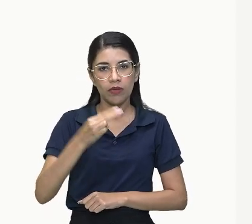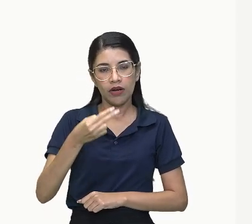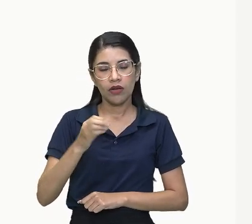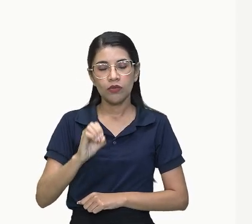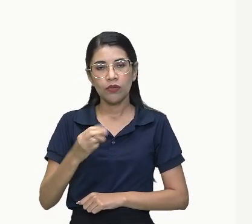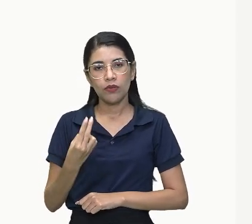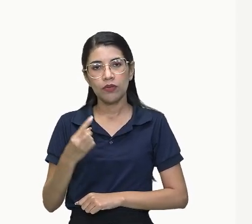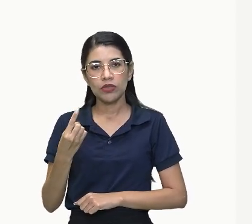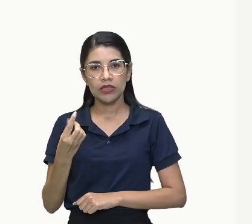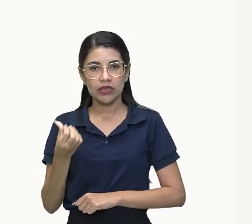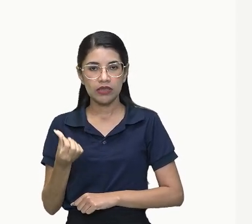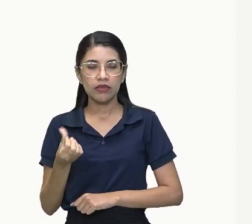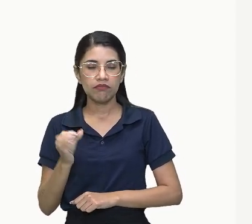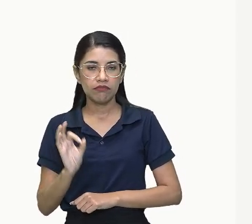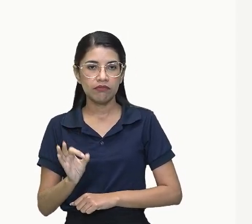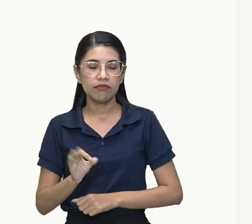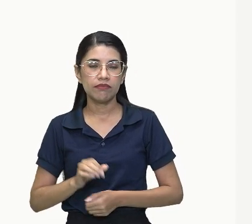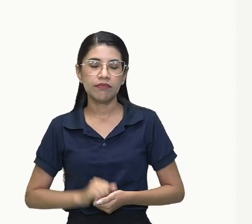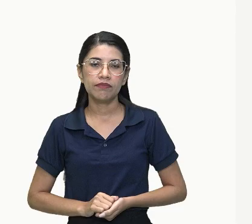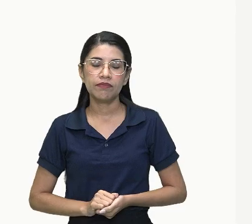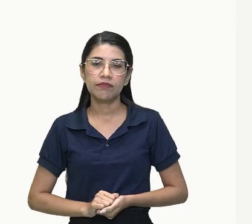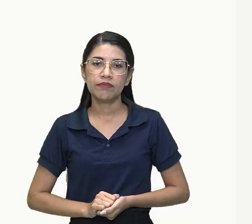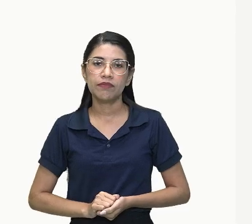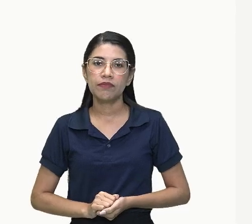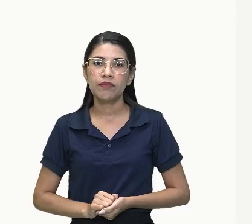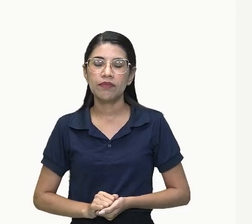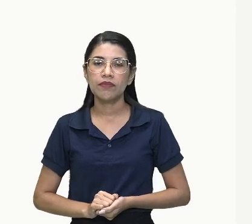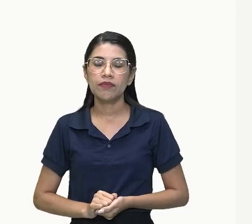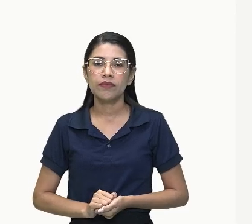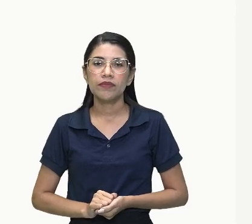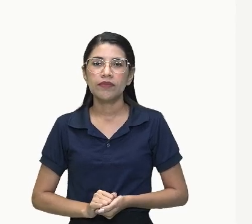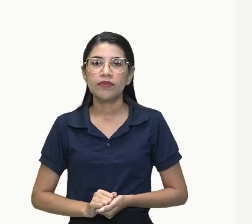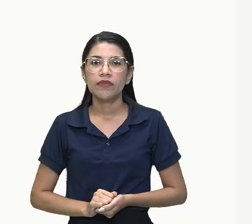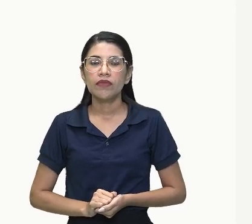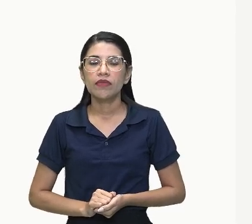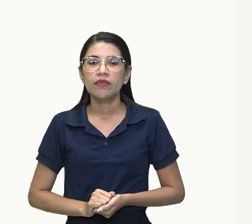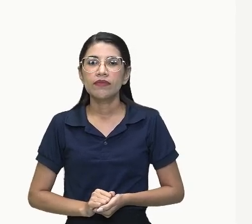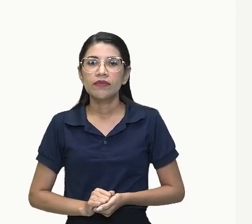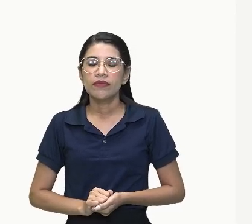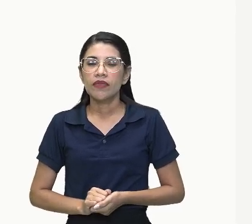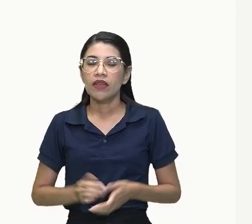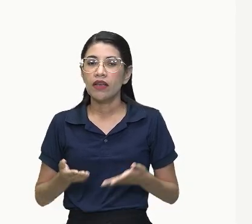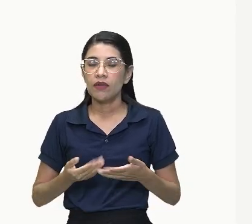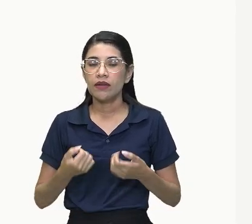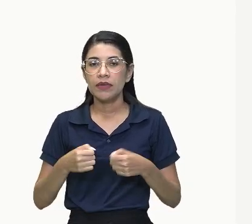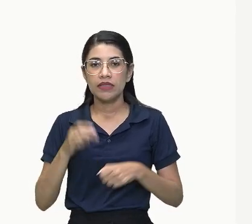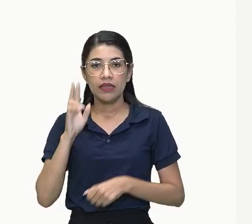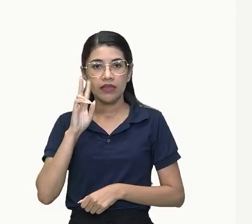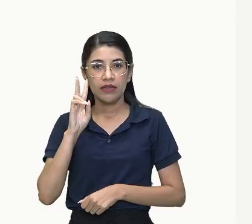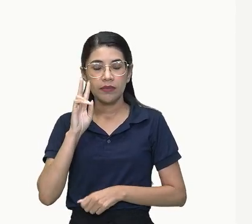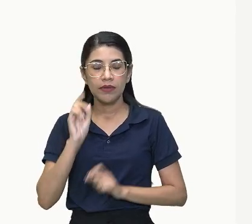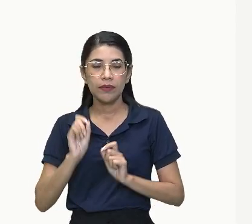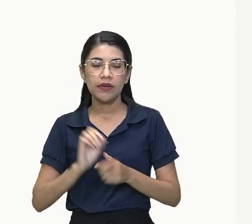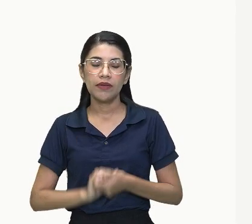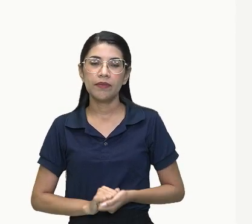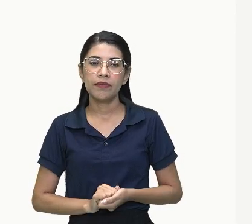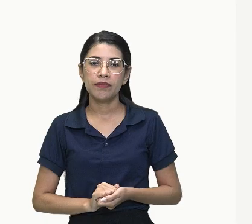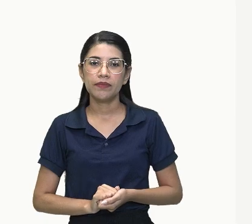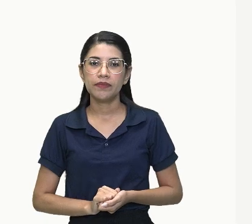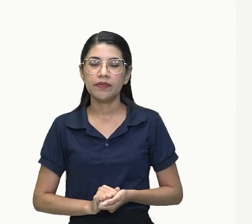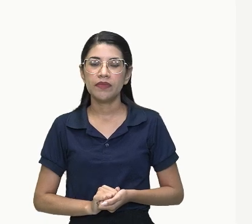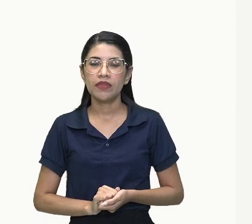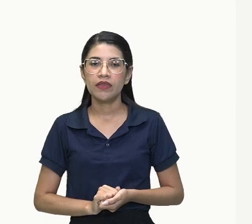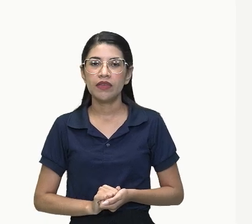o 16 direto, tá? E aí, a gente vai lembrar aqui do quadrado da diferença dos dois termos